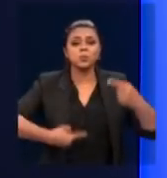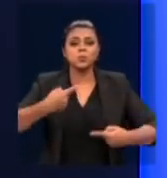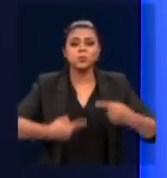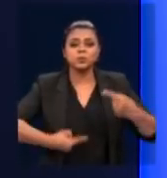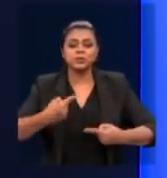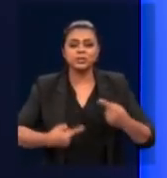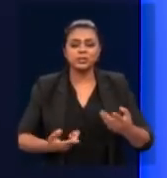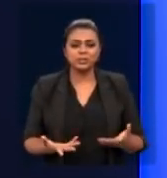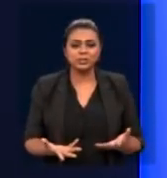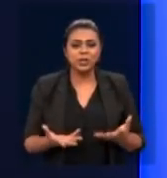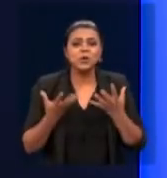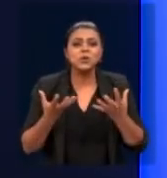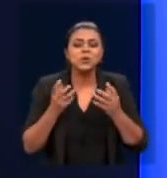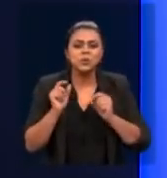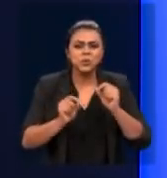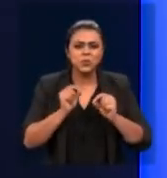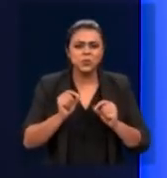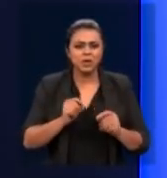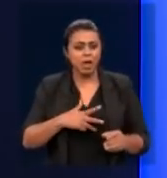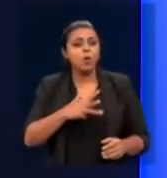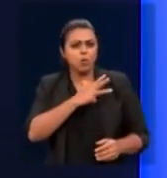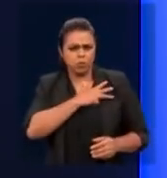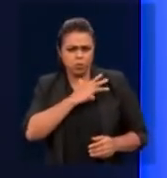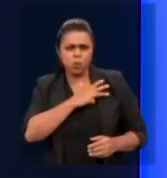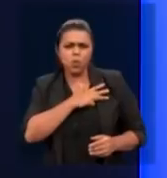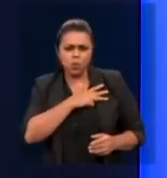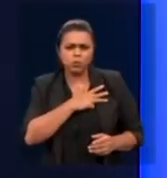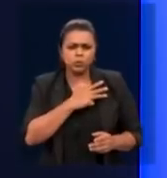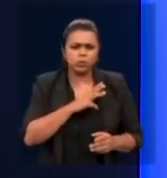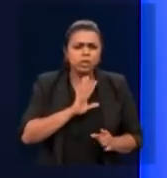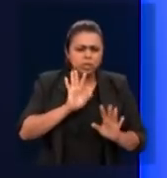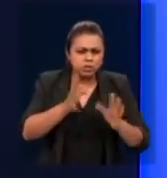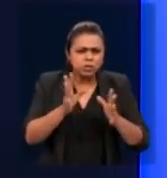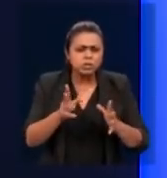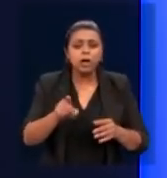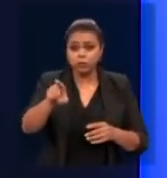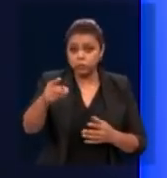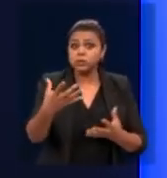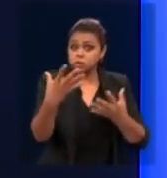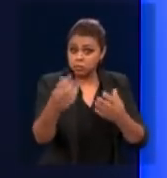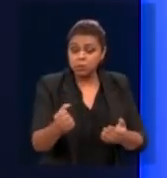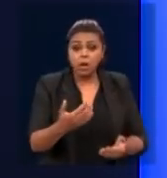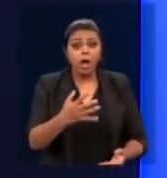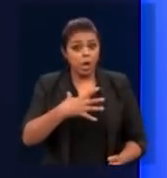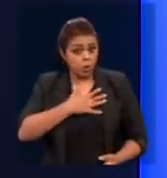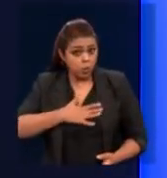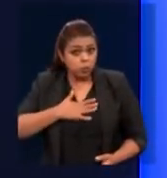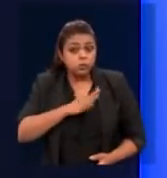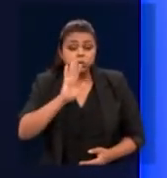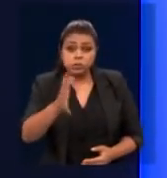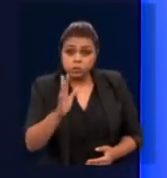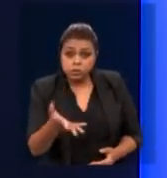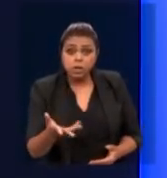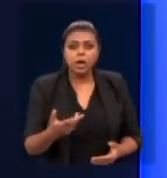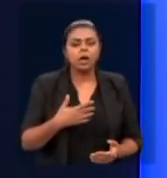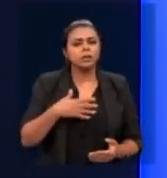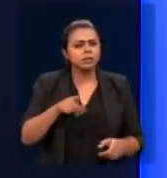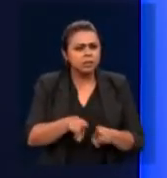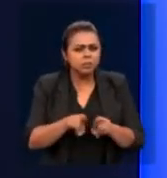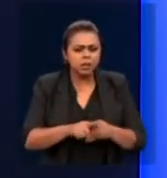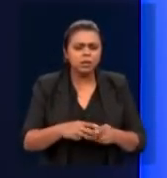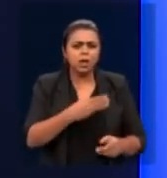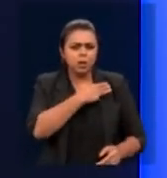nossa política comandada pelo presidente lula já foi aprovada por você nós criamos o ministério da peça criando ministério das